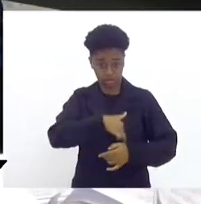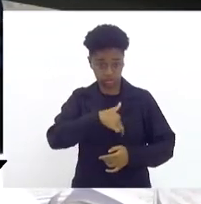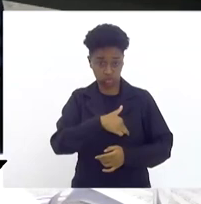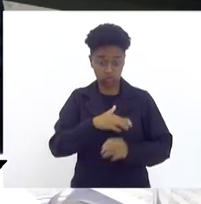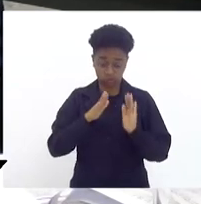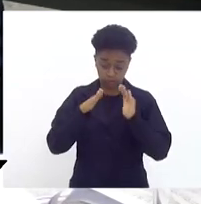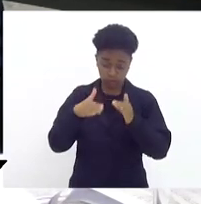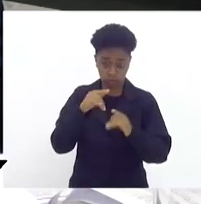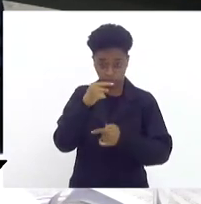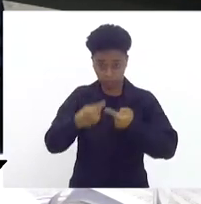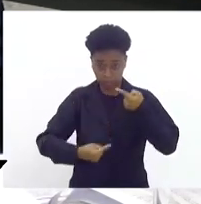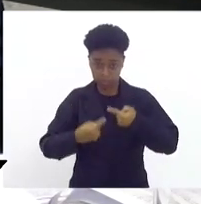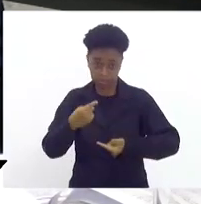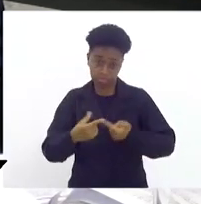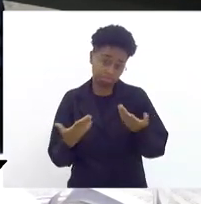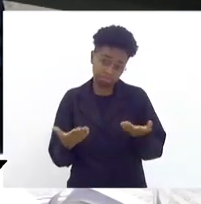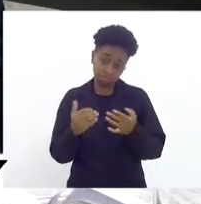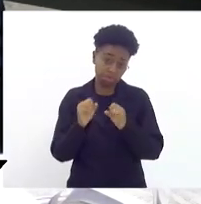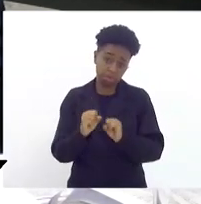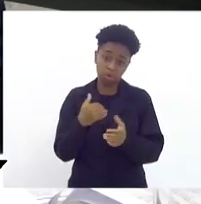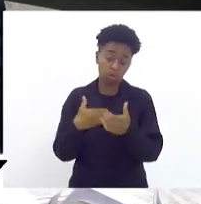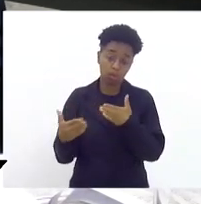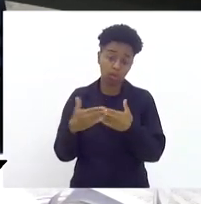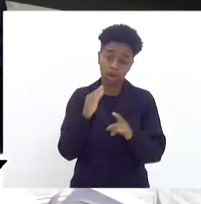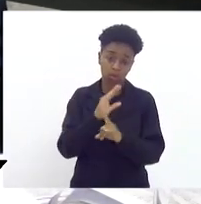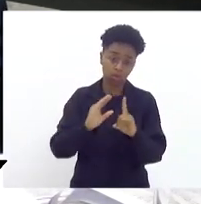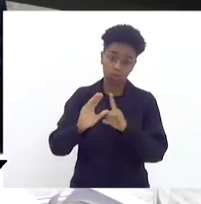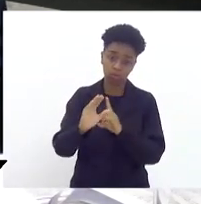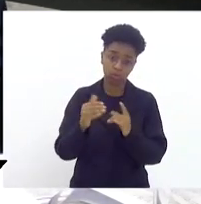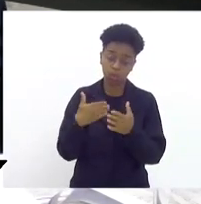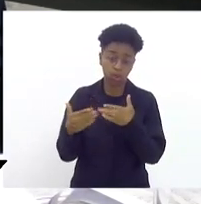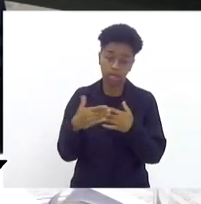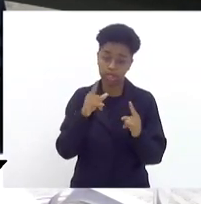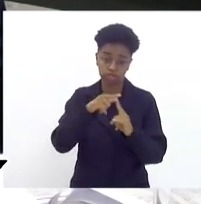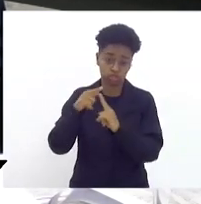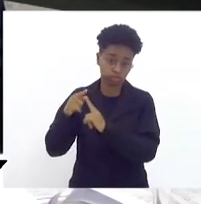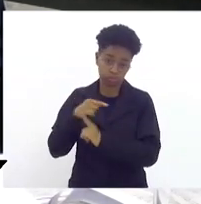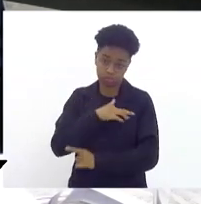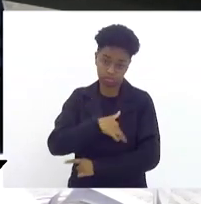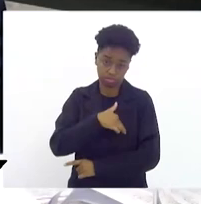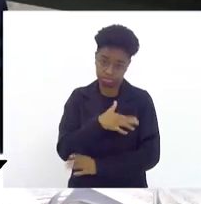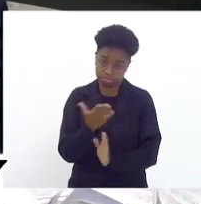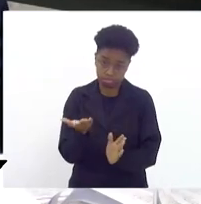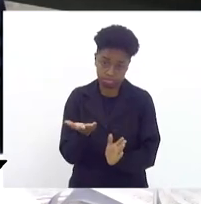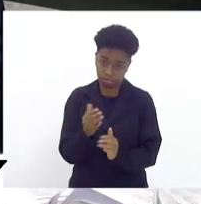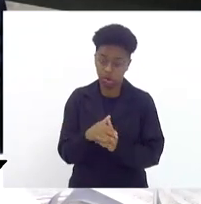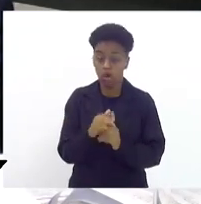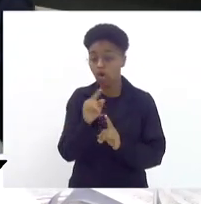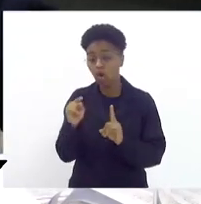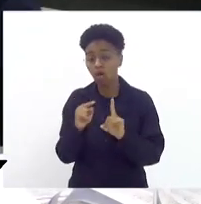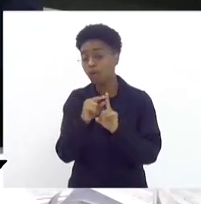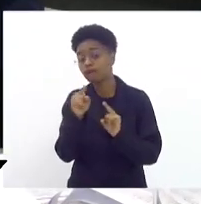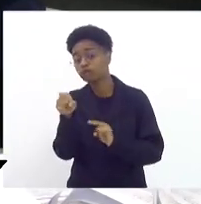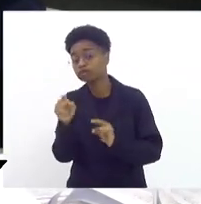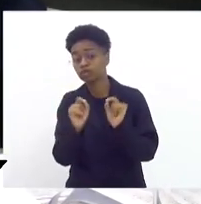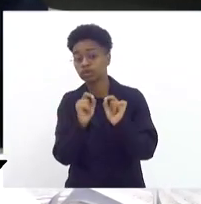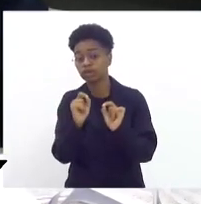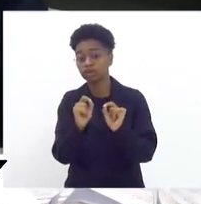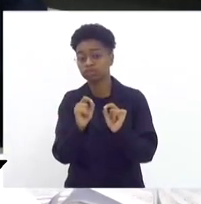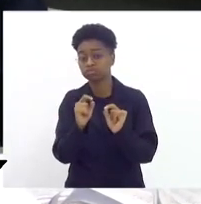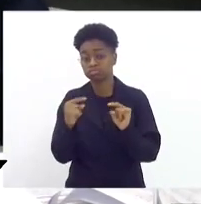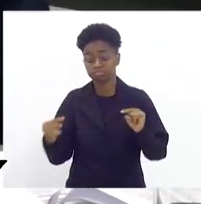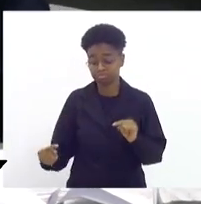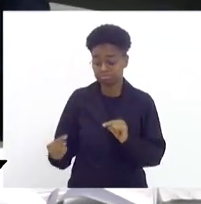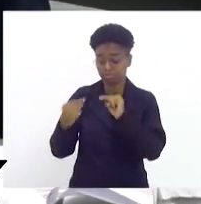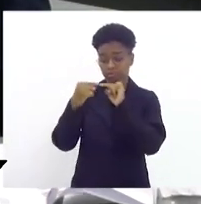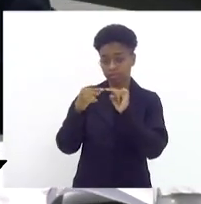fins políticos. E isso serve para qualquer culto, qualquer tipo de culto. Então, o objetivo de Vossa Excelência está contemplado